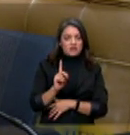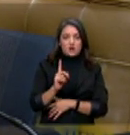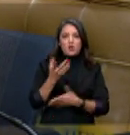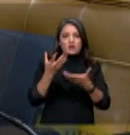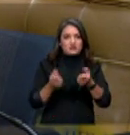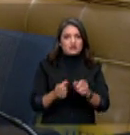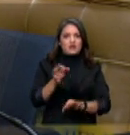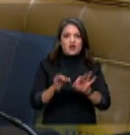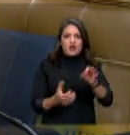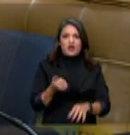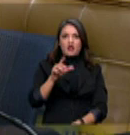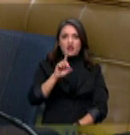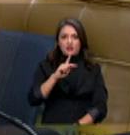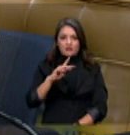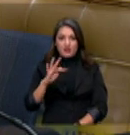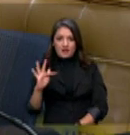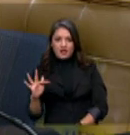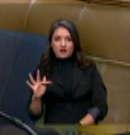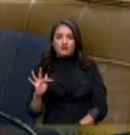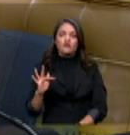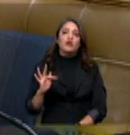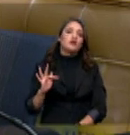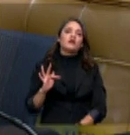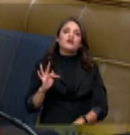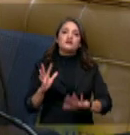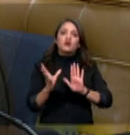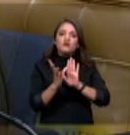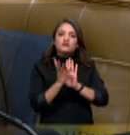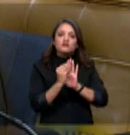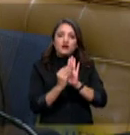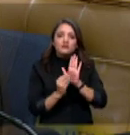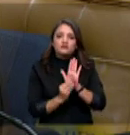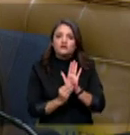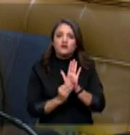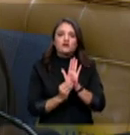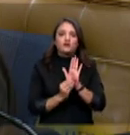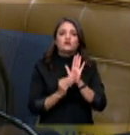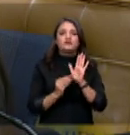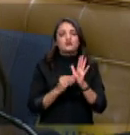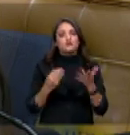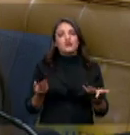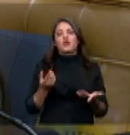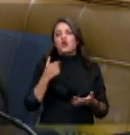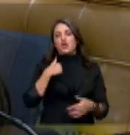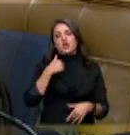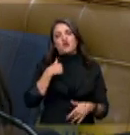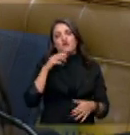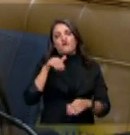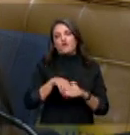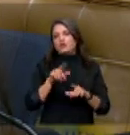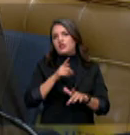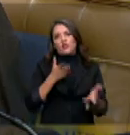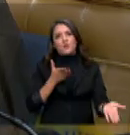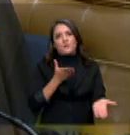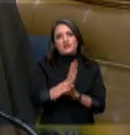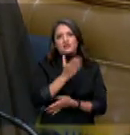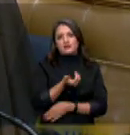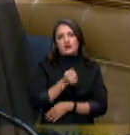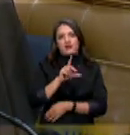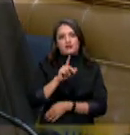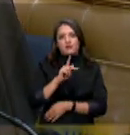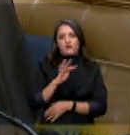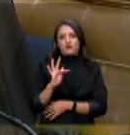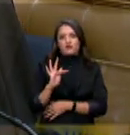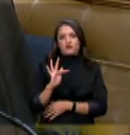desta DPF e, no mérito, se conhecida a ação, eu voto pela improcedência da DPF.